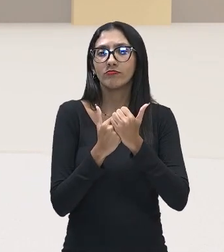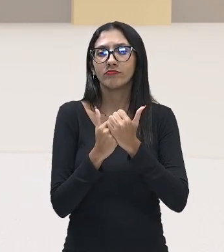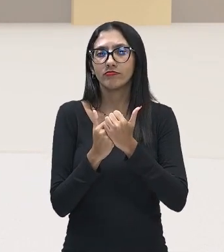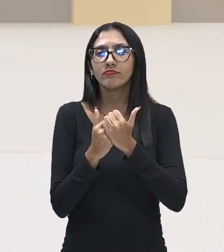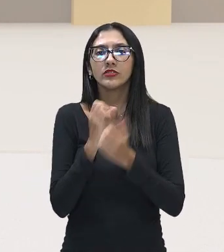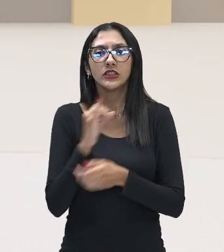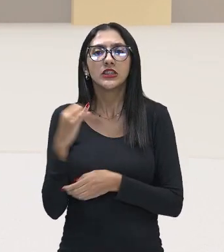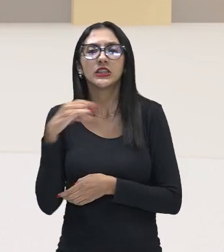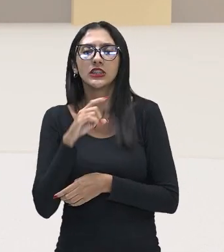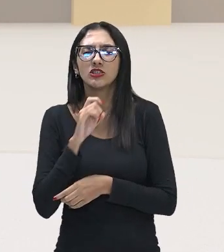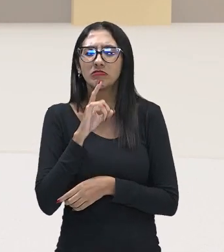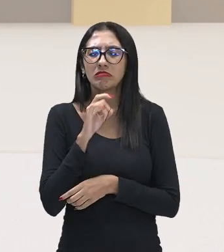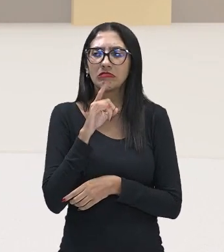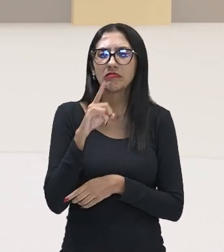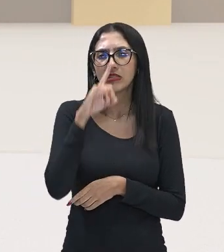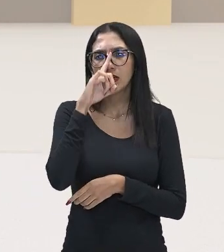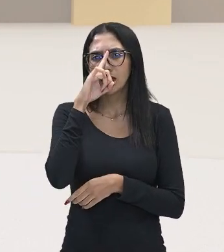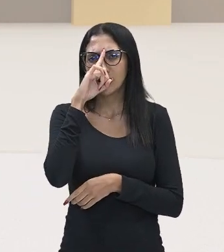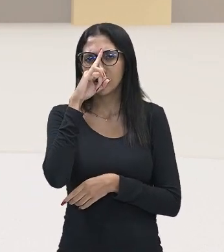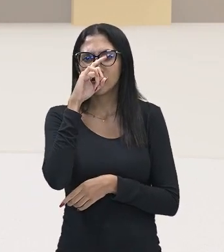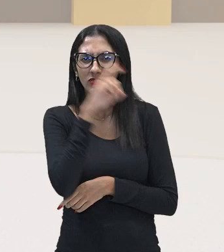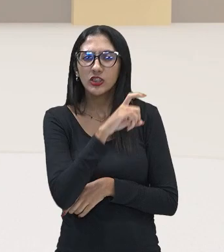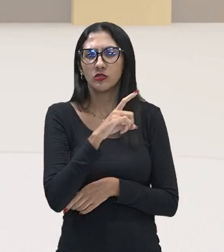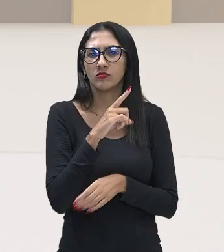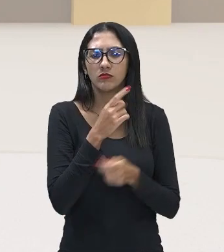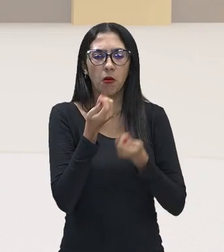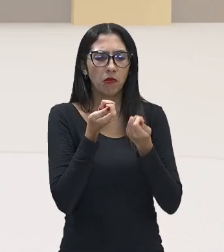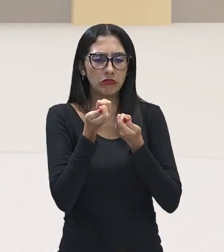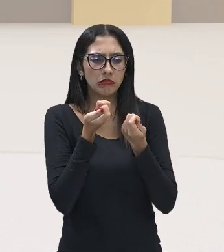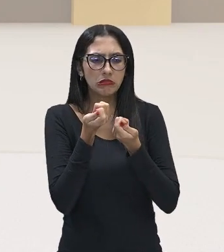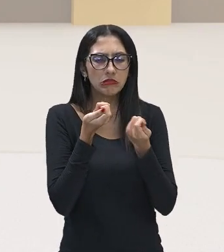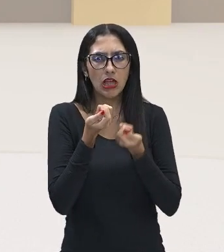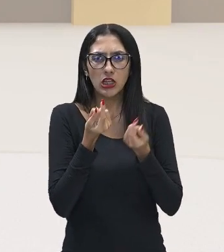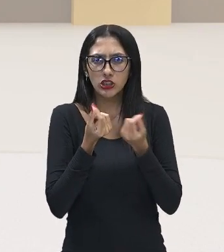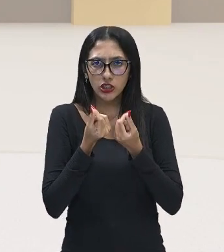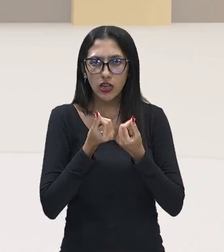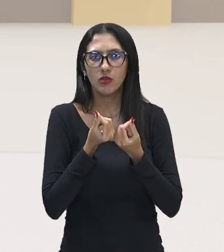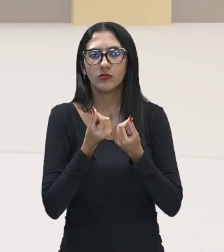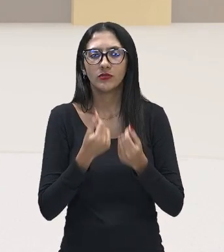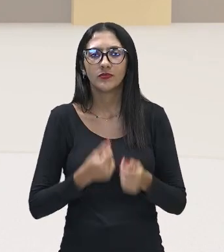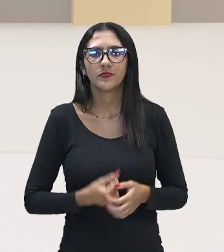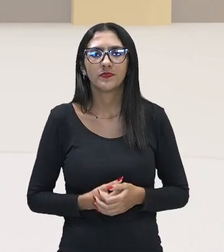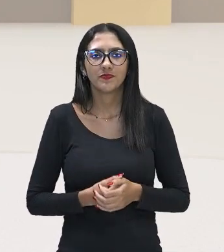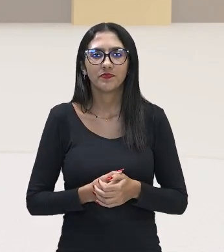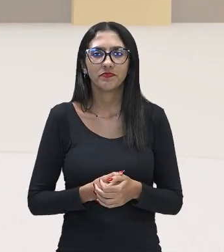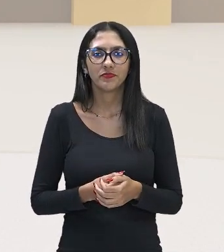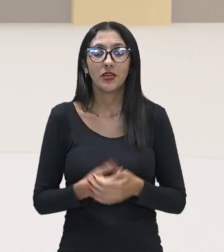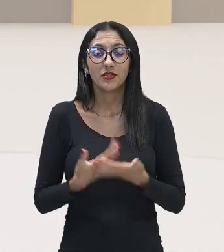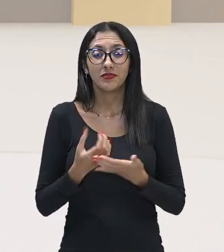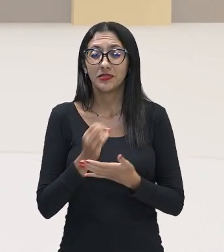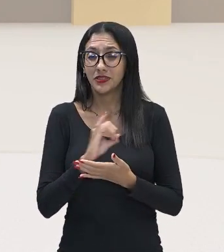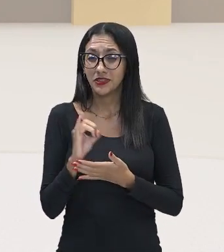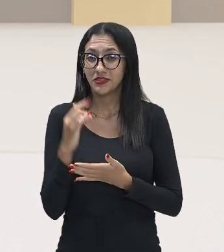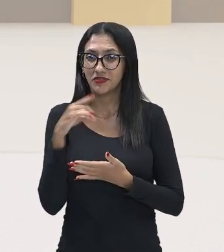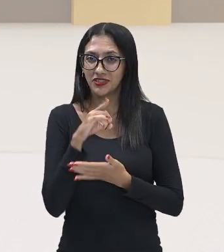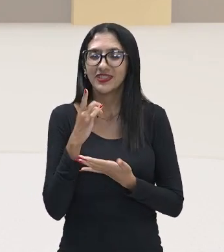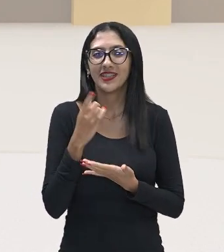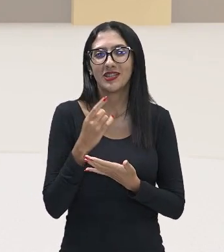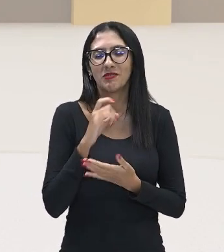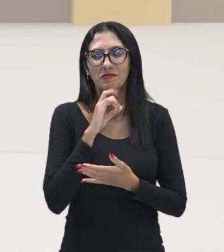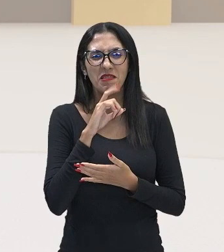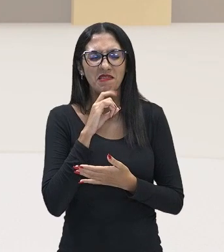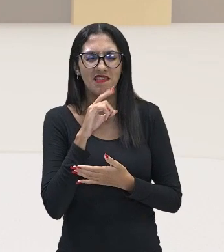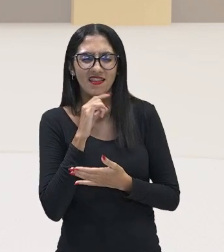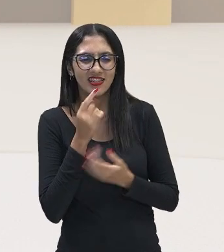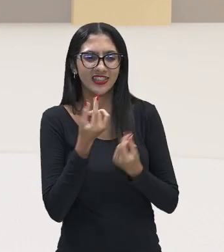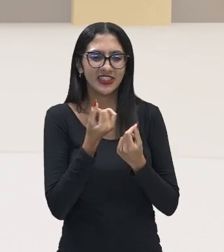que têm dificuldades na gestão de suas economias, ok? Então, se você tem dificuldade em tomar conta ali do seu